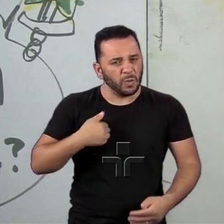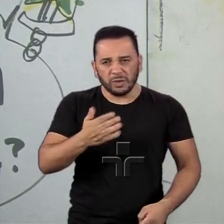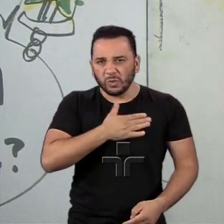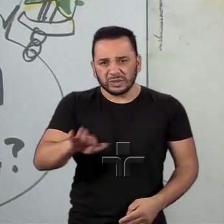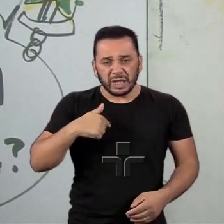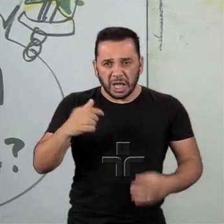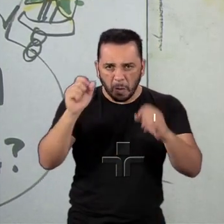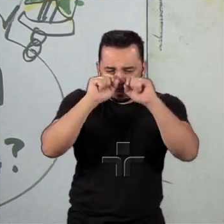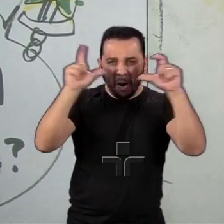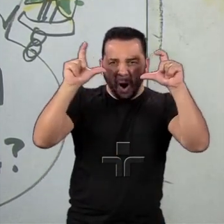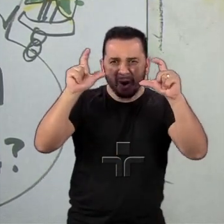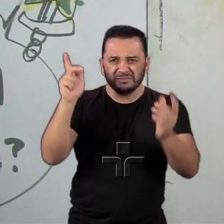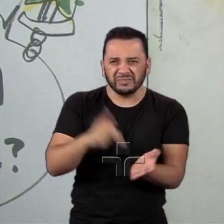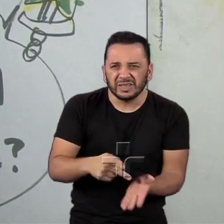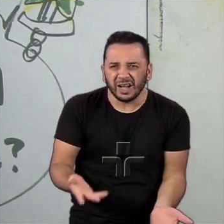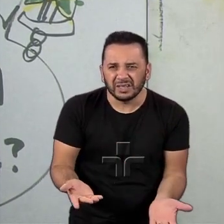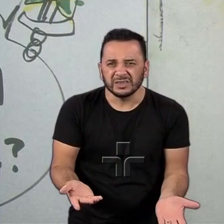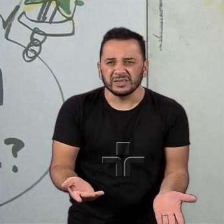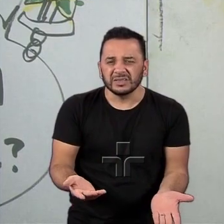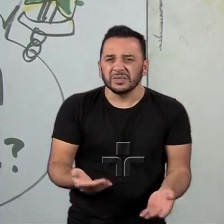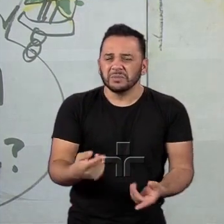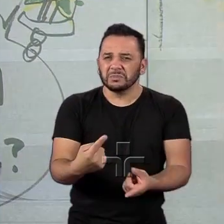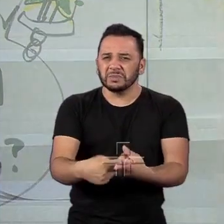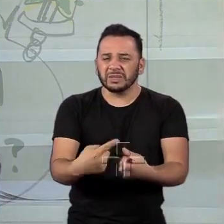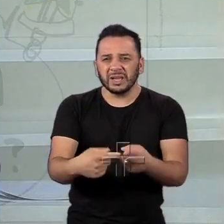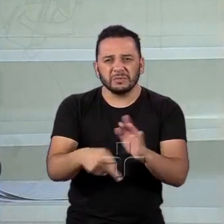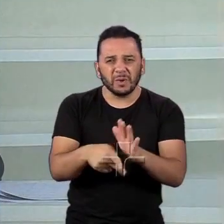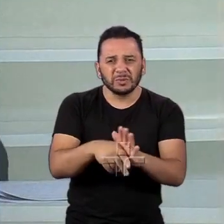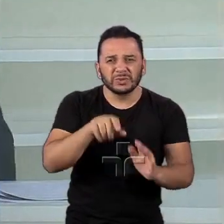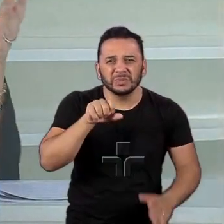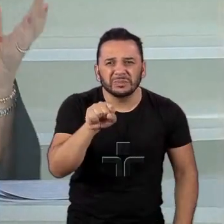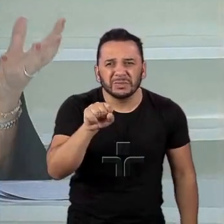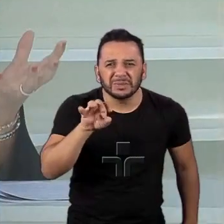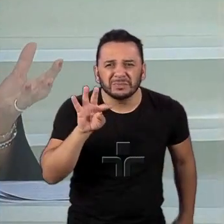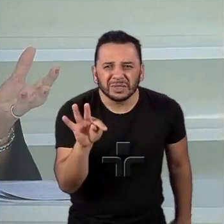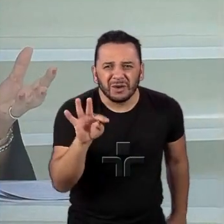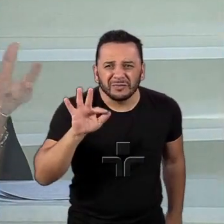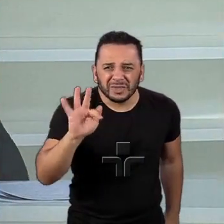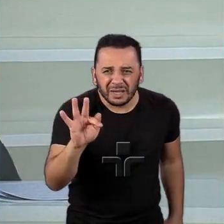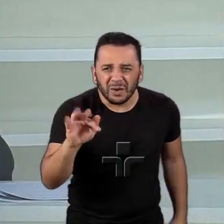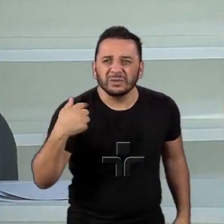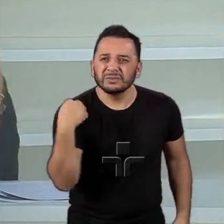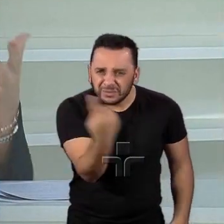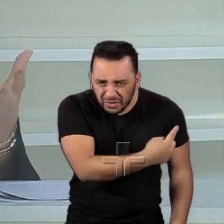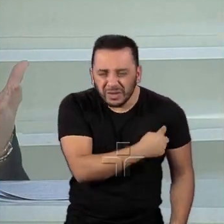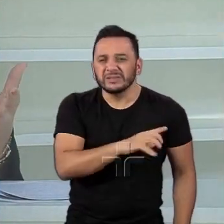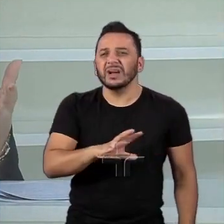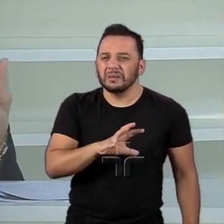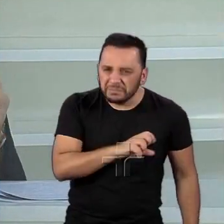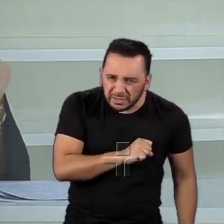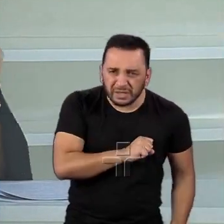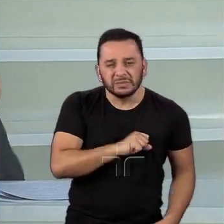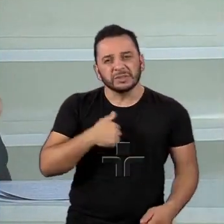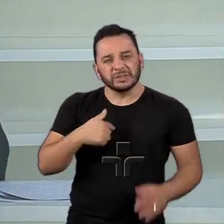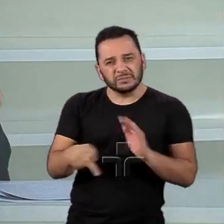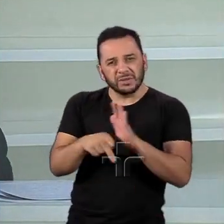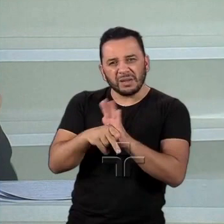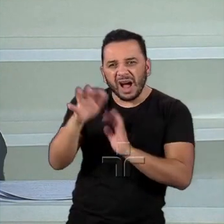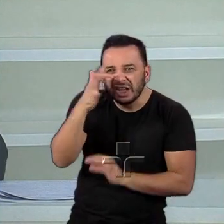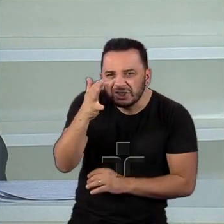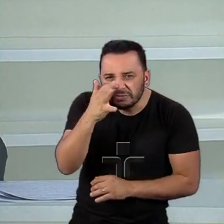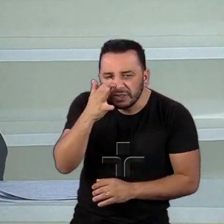escandalizada, porque nessa hora a Corte Suprema do país, que nós tanto amamos, amamos e admiramos como uma